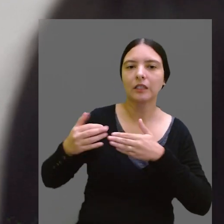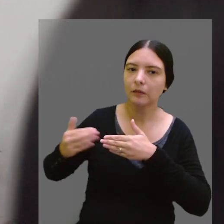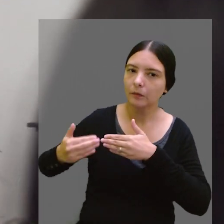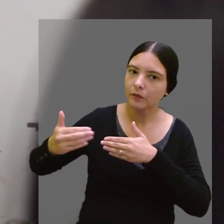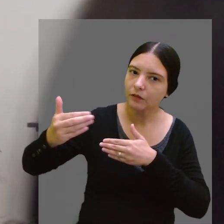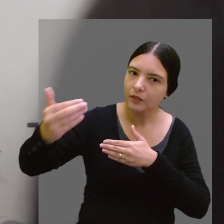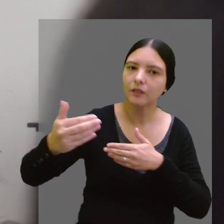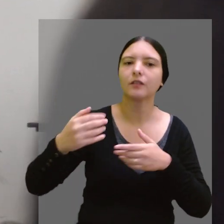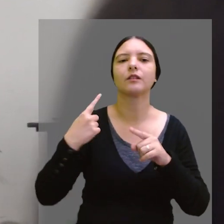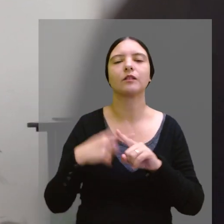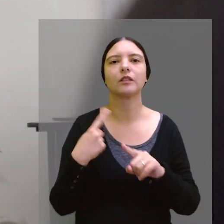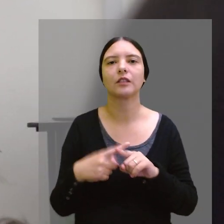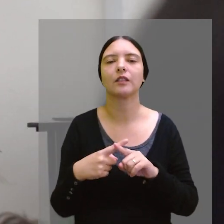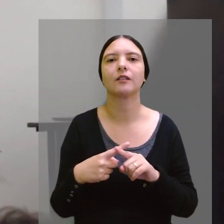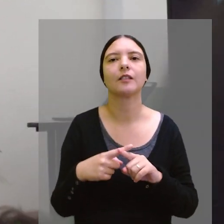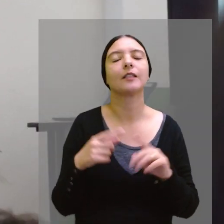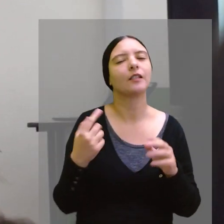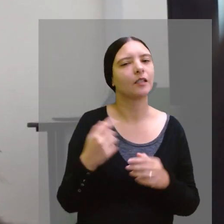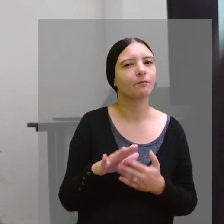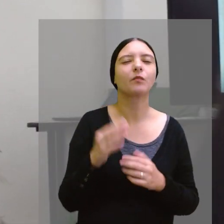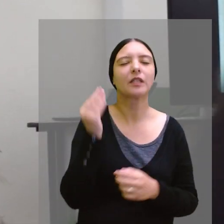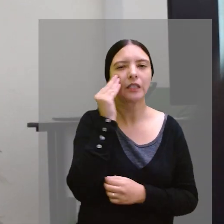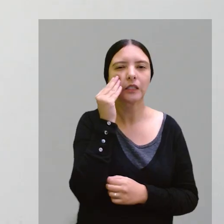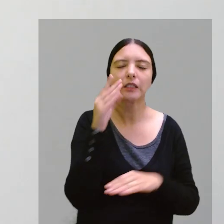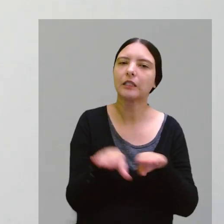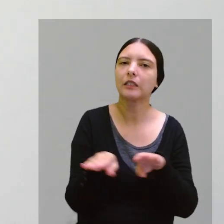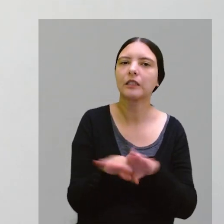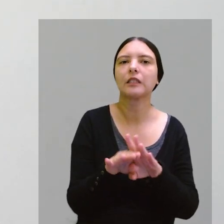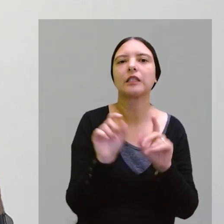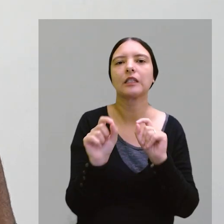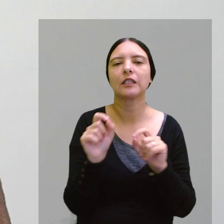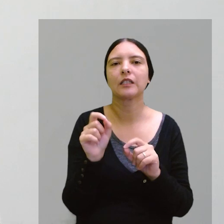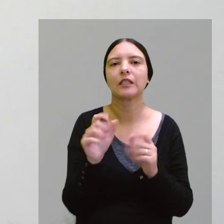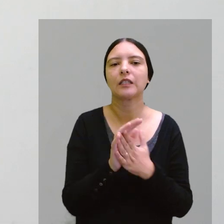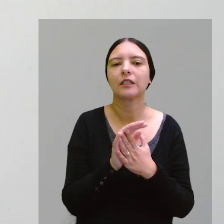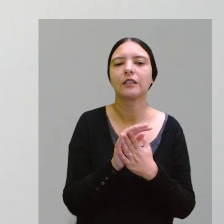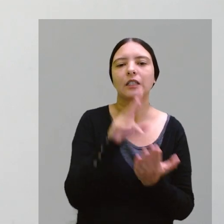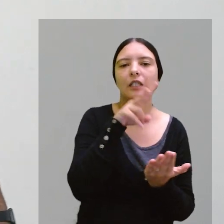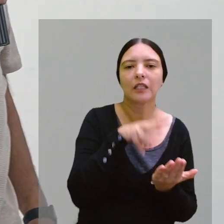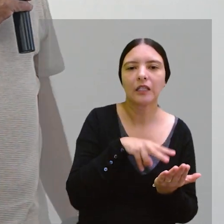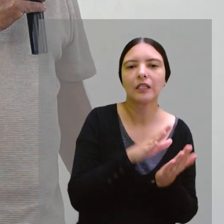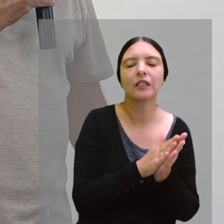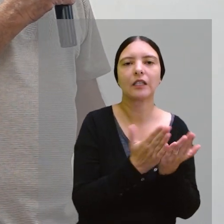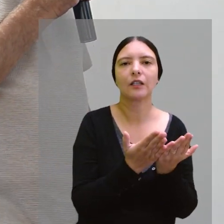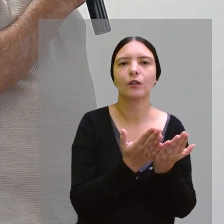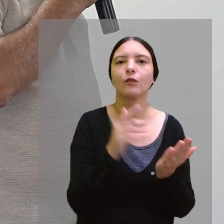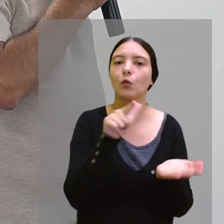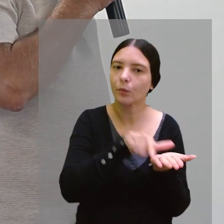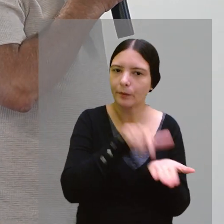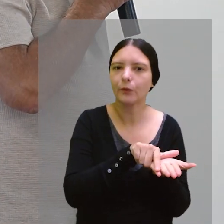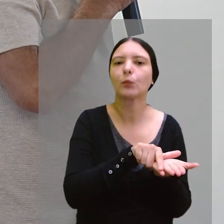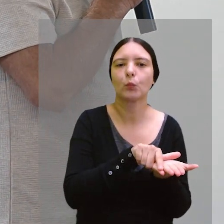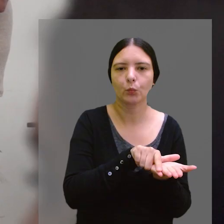frente com relação. Procurem também ler um pouquinho de livro no